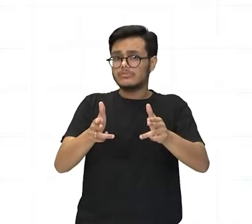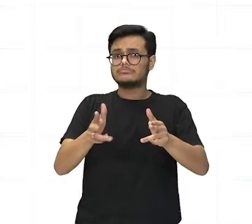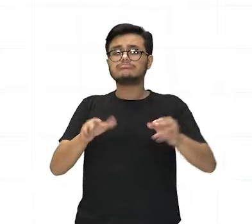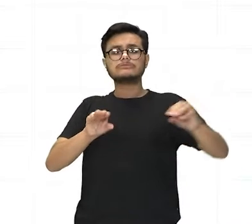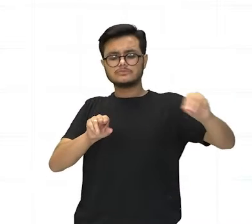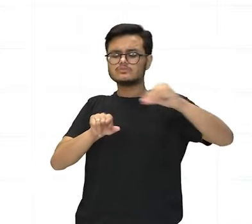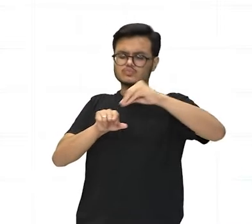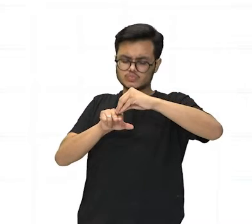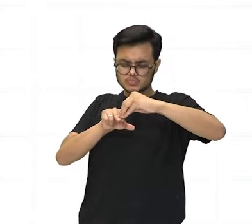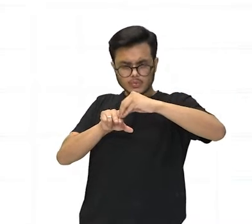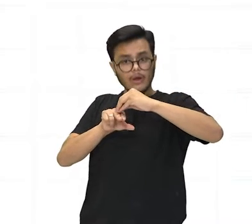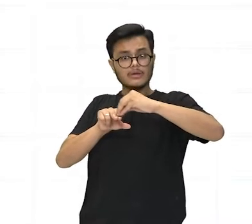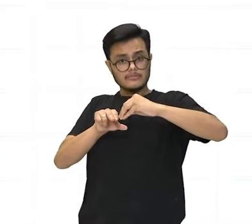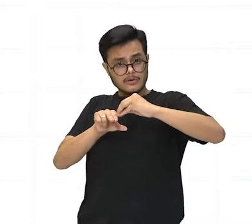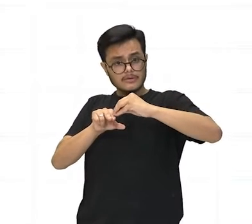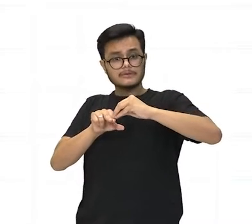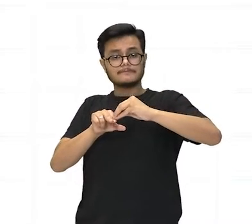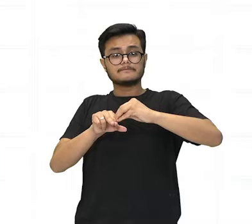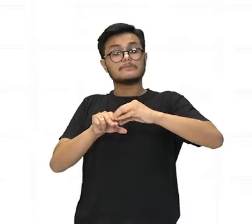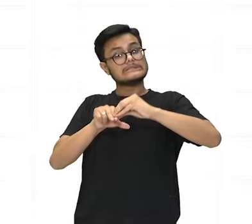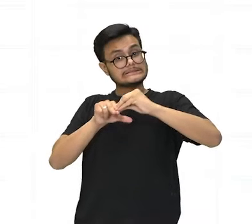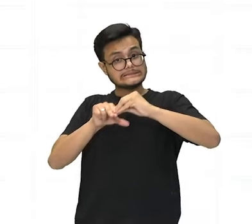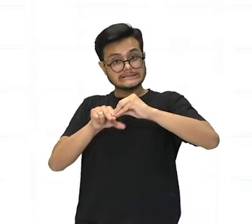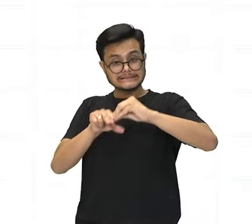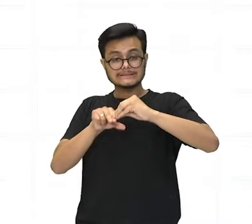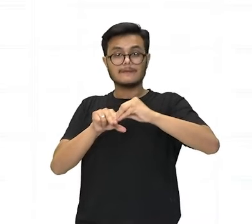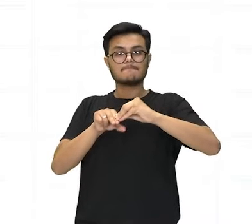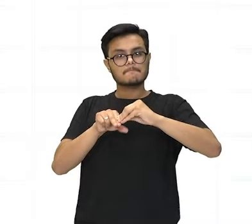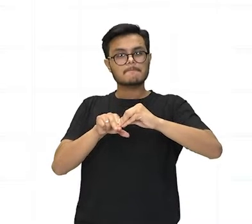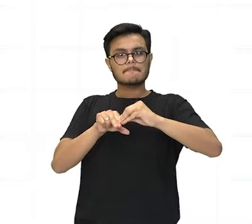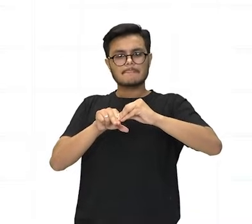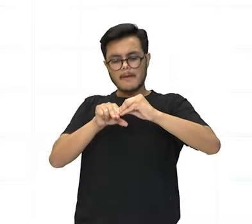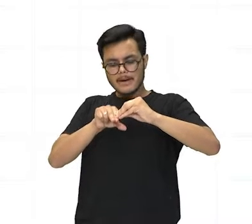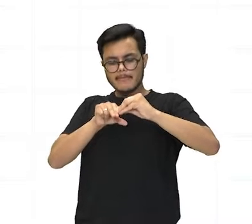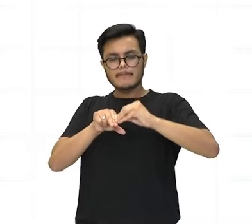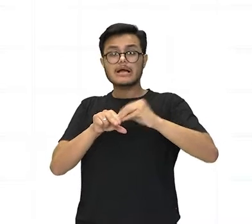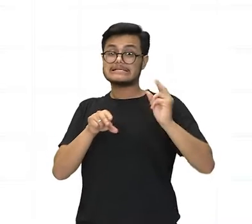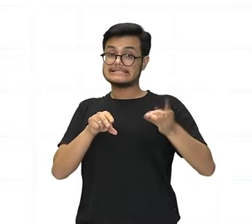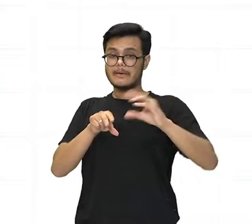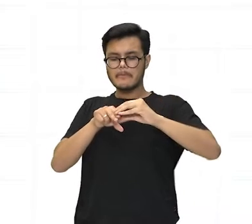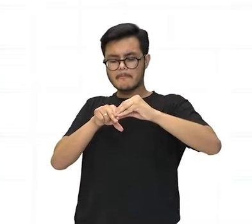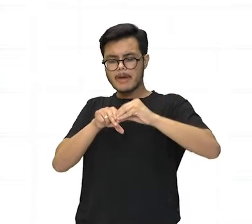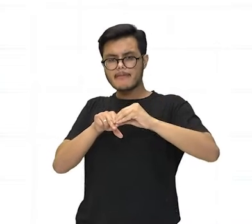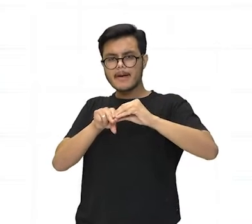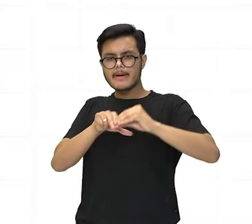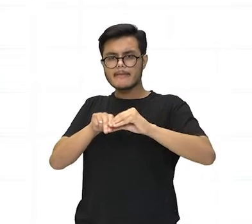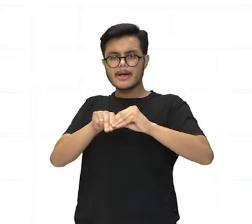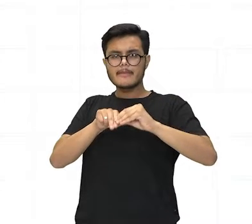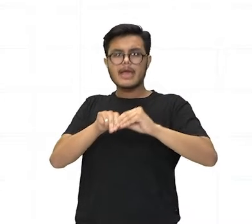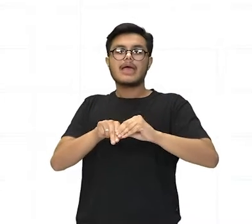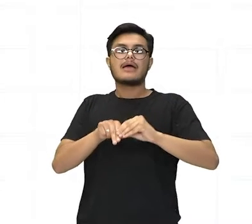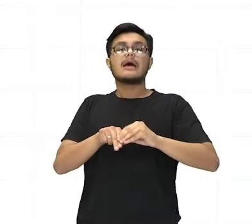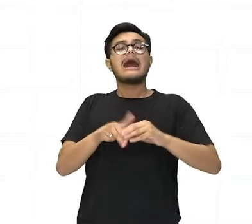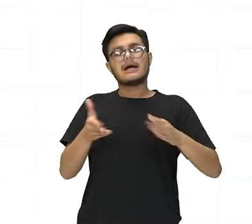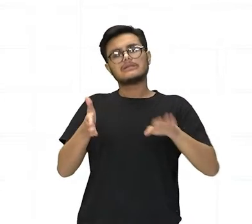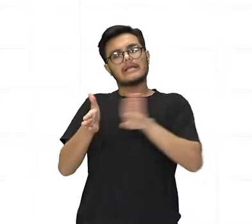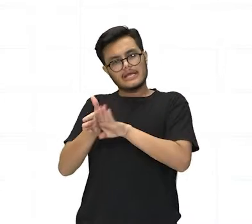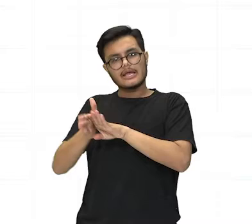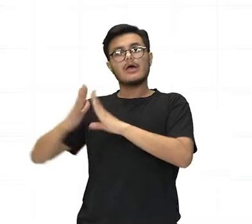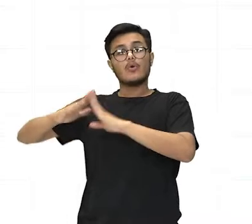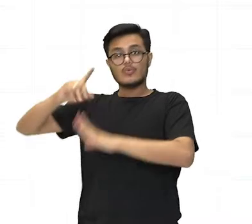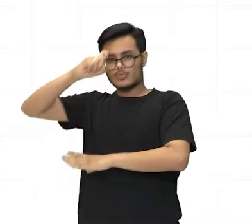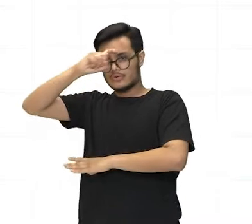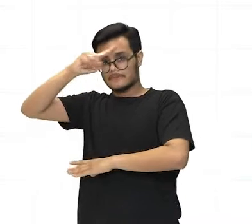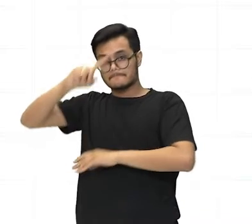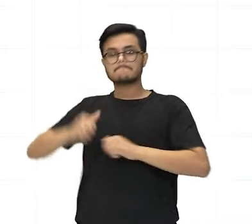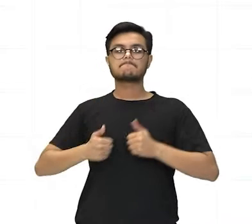deve ser realizado mantendo a gaze pressionada sobre a área até chegar a um